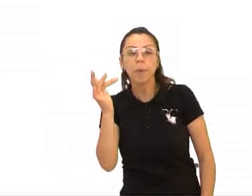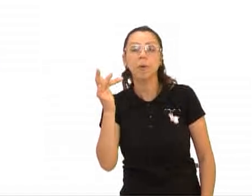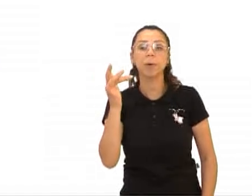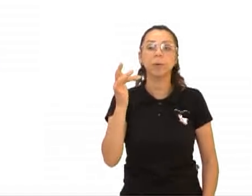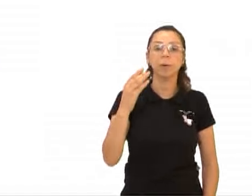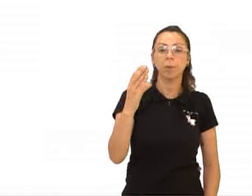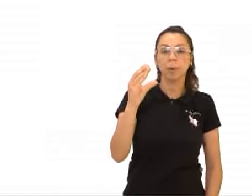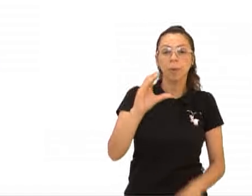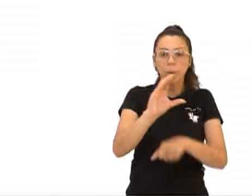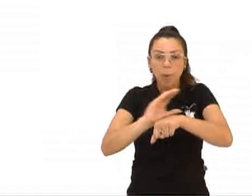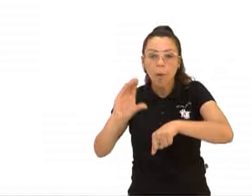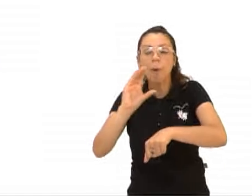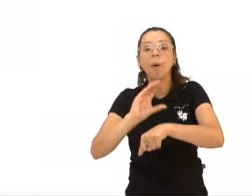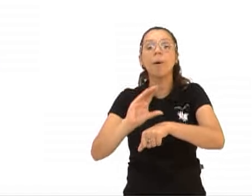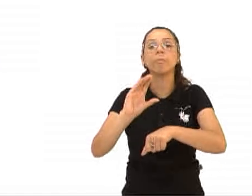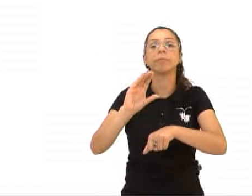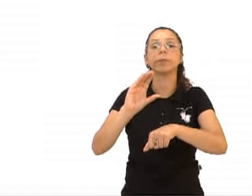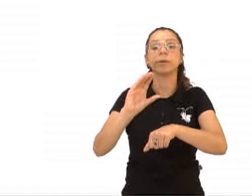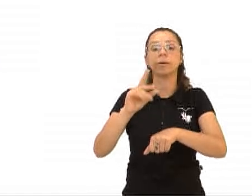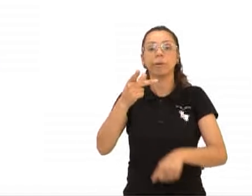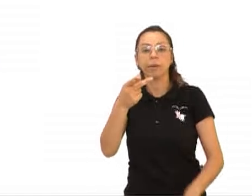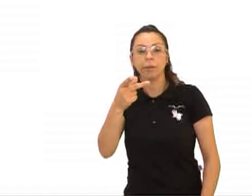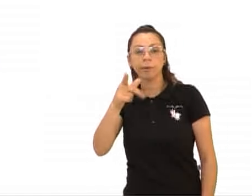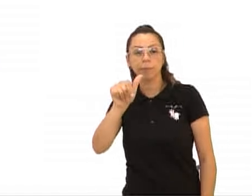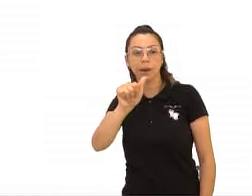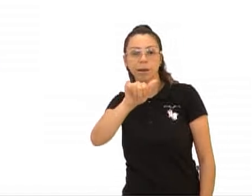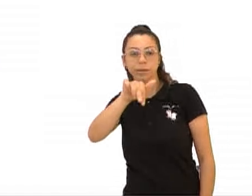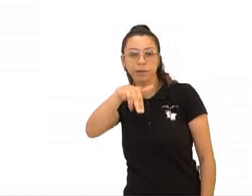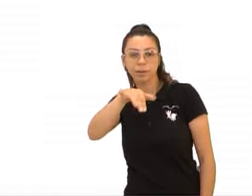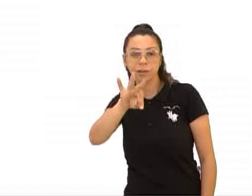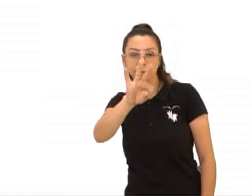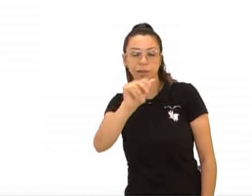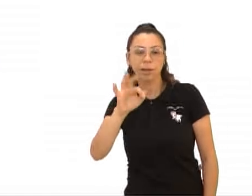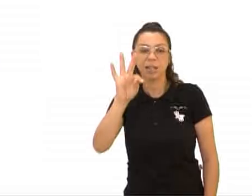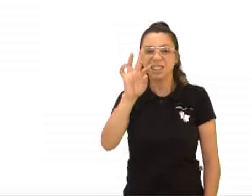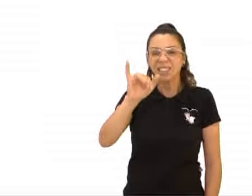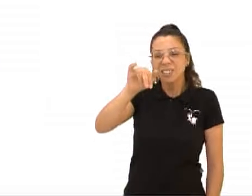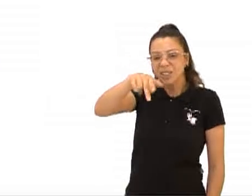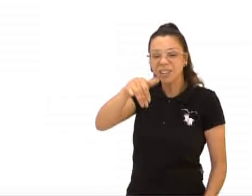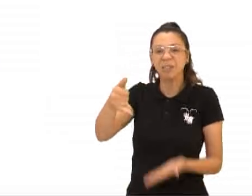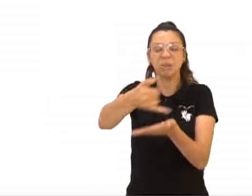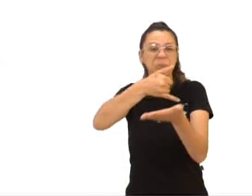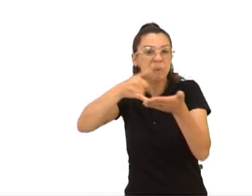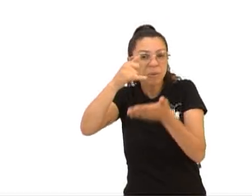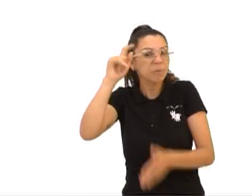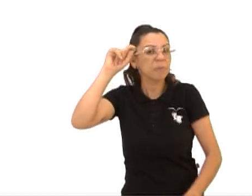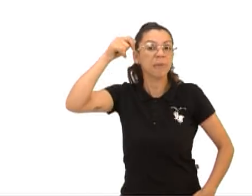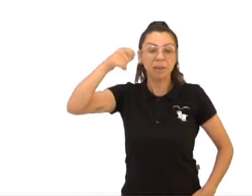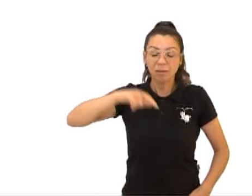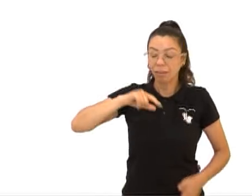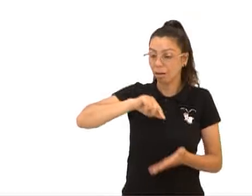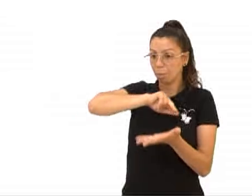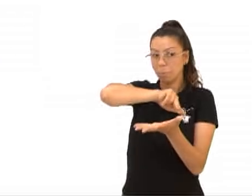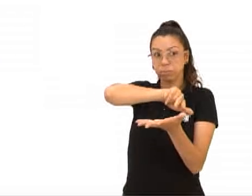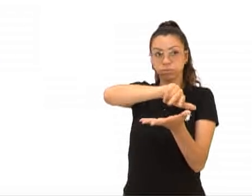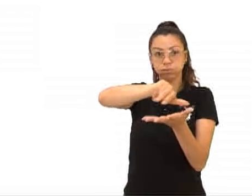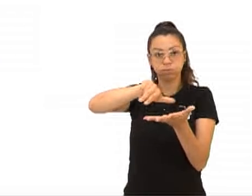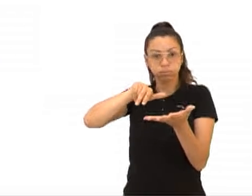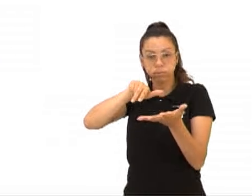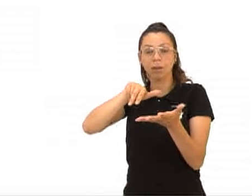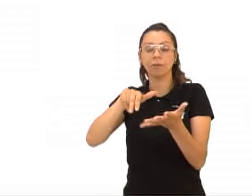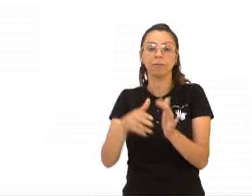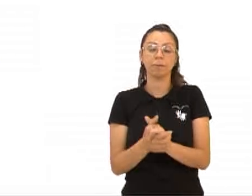cobre, manganês, platina, titânio, petróleo. Deixa eu botar,